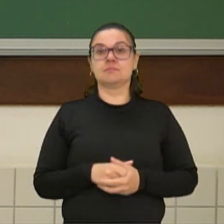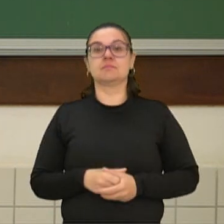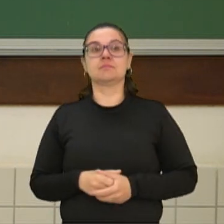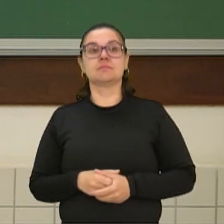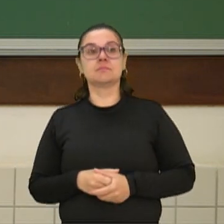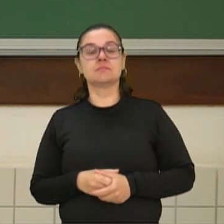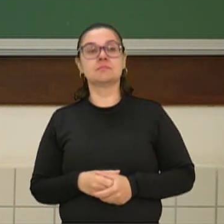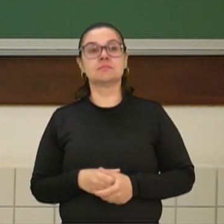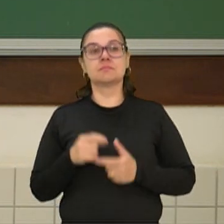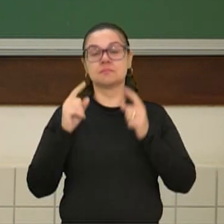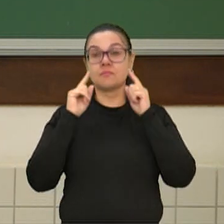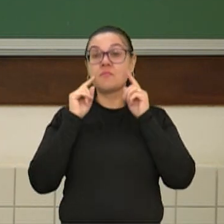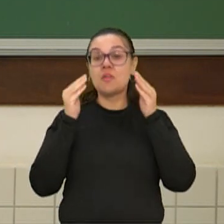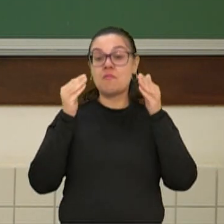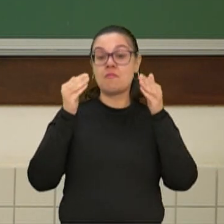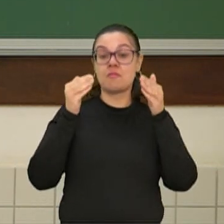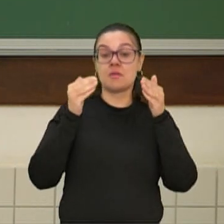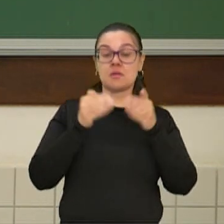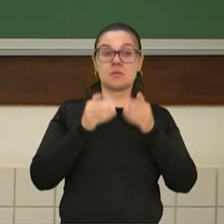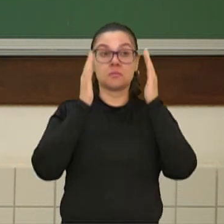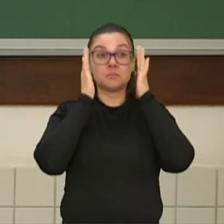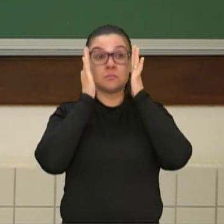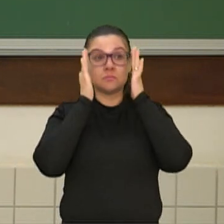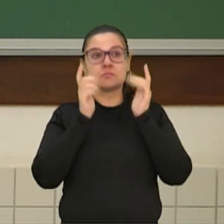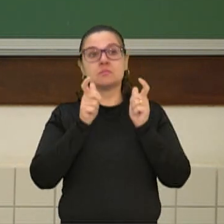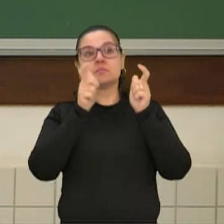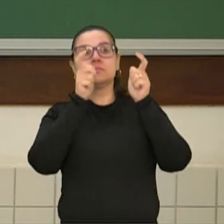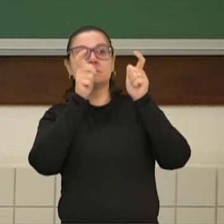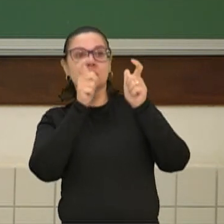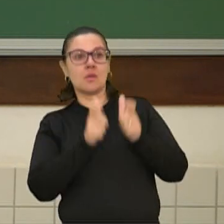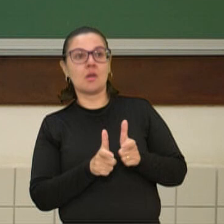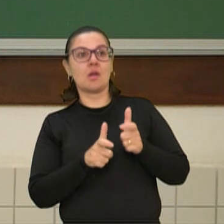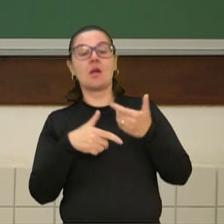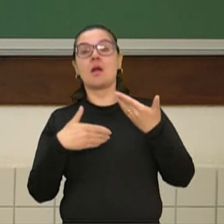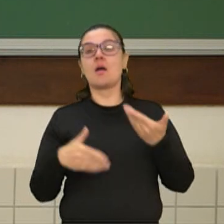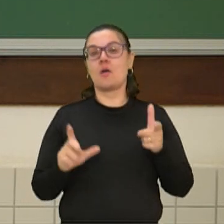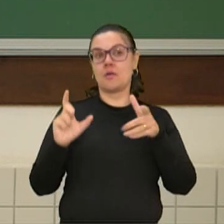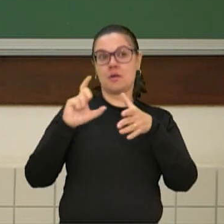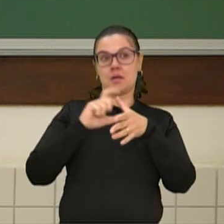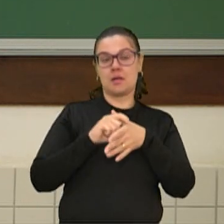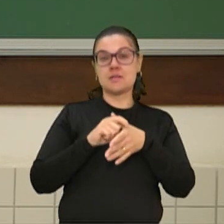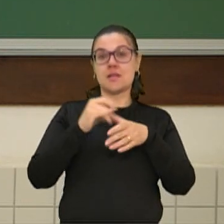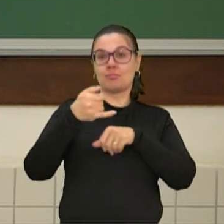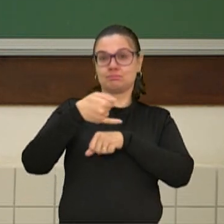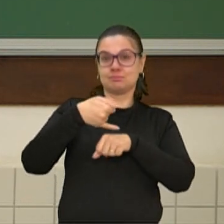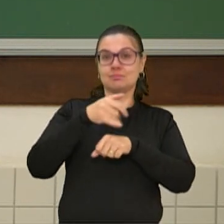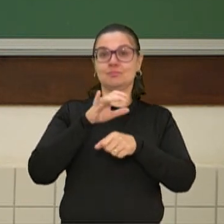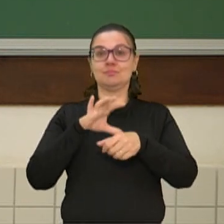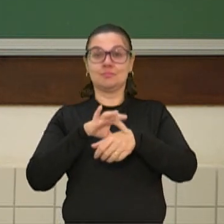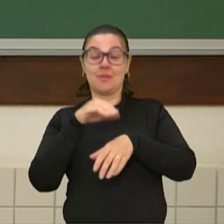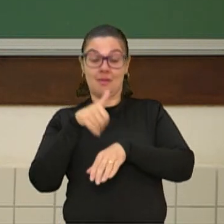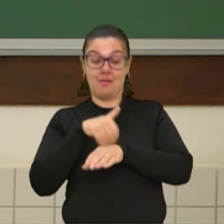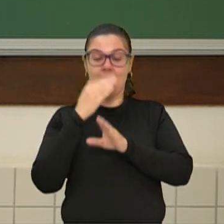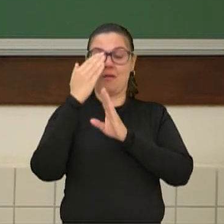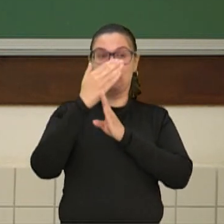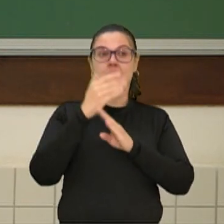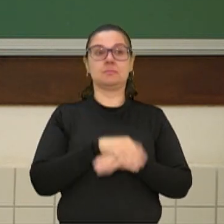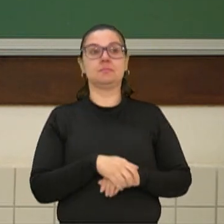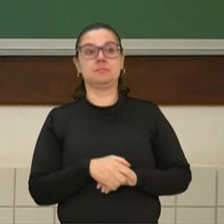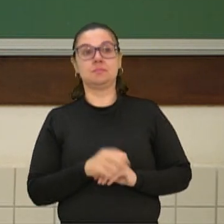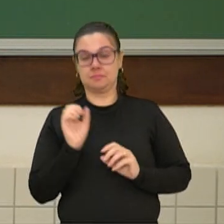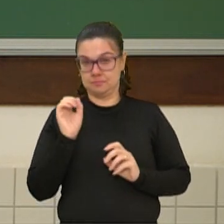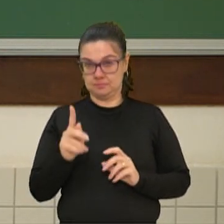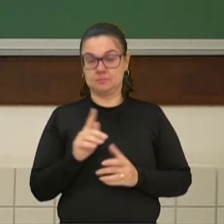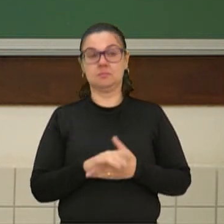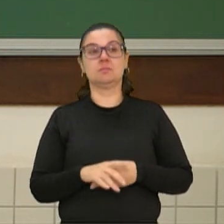o de dobra cutânea, você consegue saber aonde estão essas gorduras a mais que você está no seu